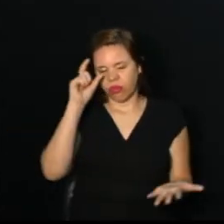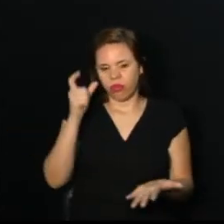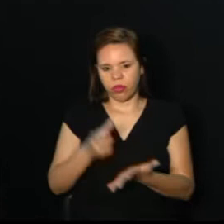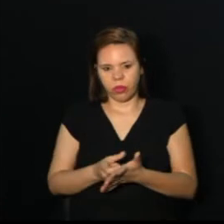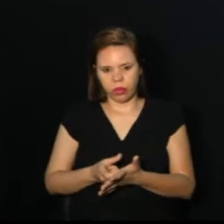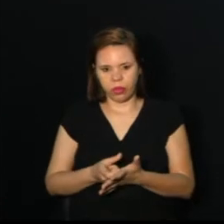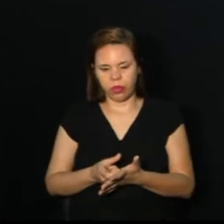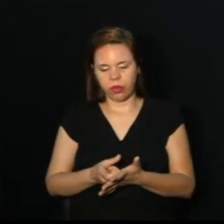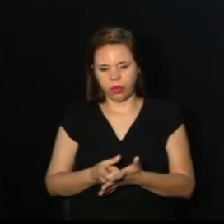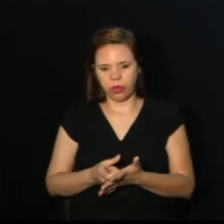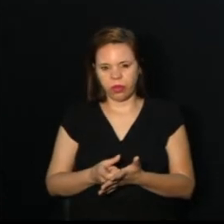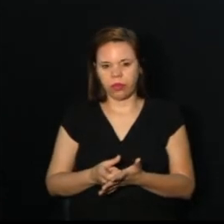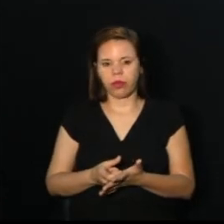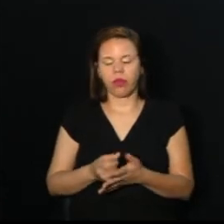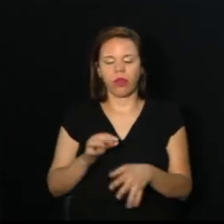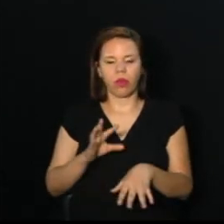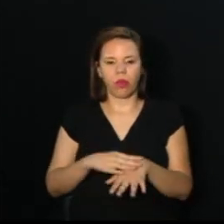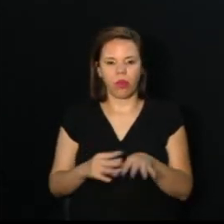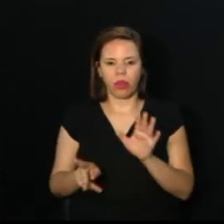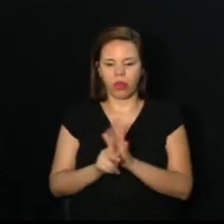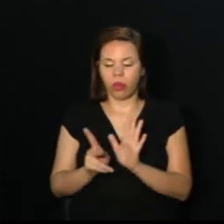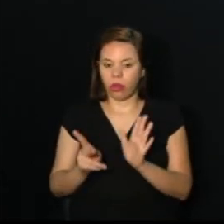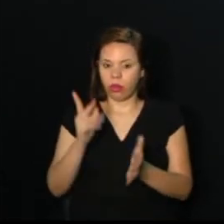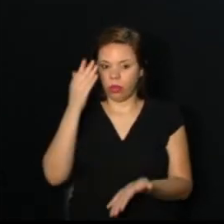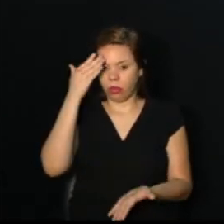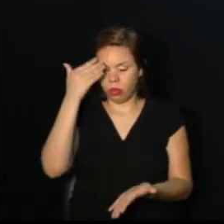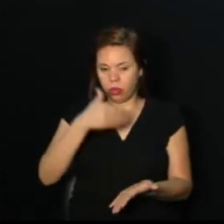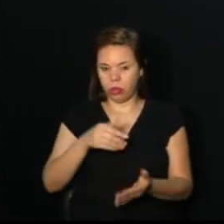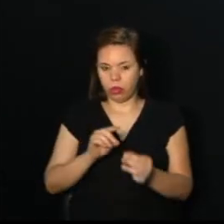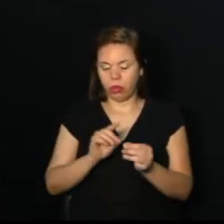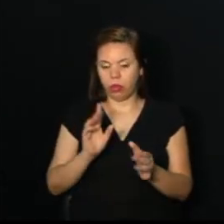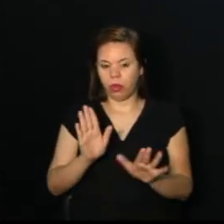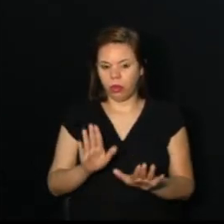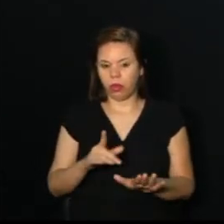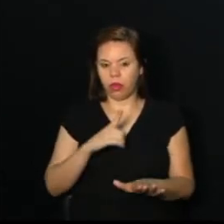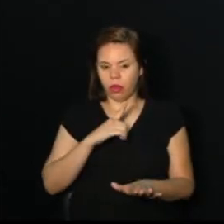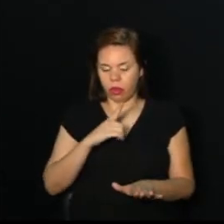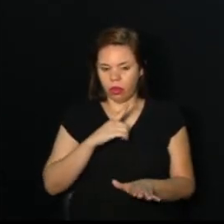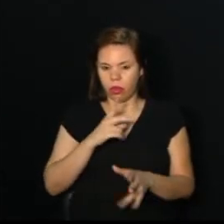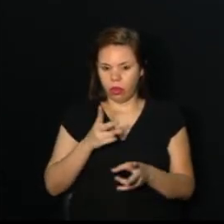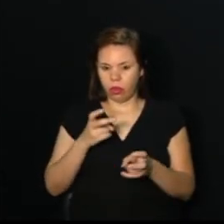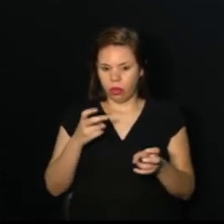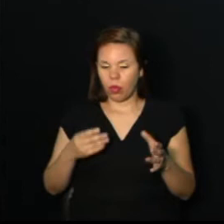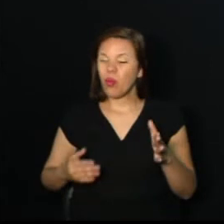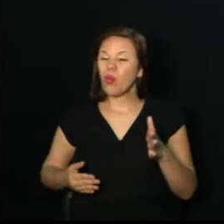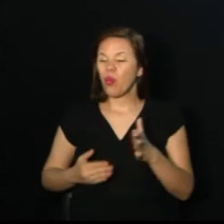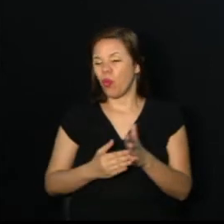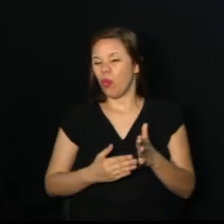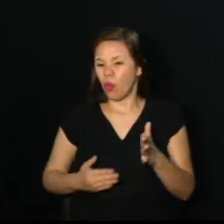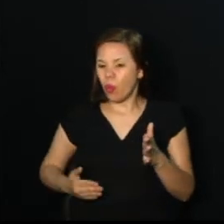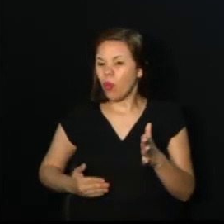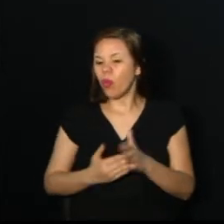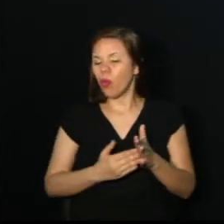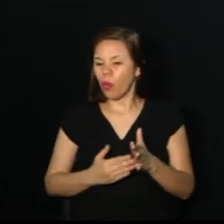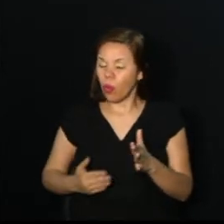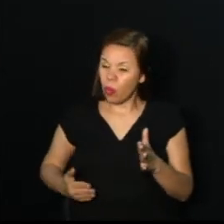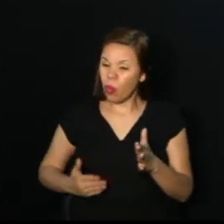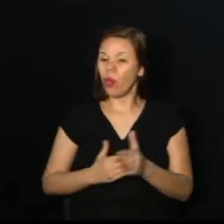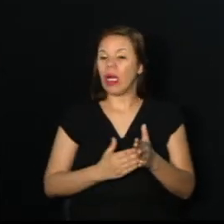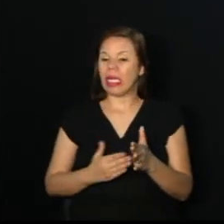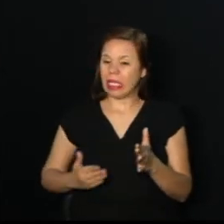uma patogenia, né? Mas sim um obstáculo que a impeça